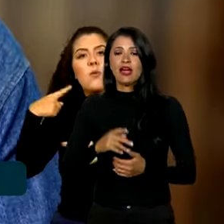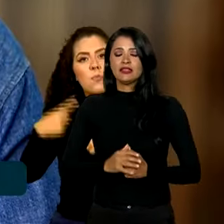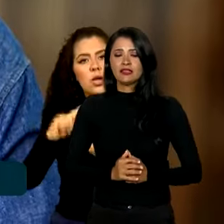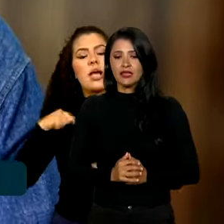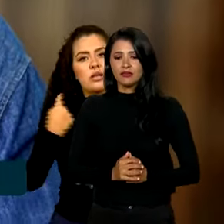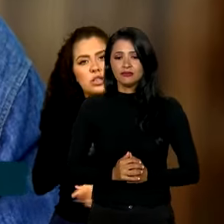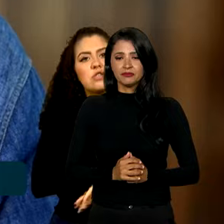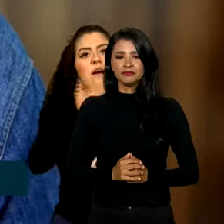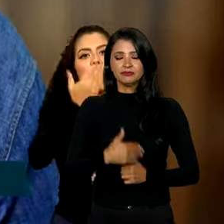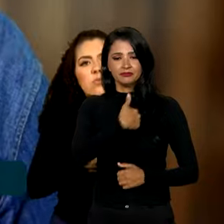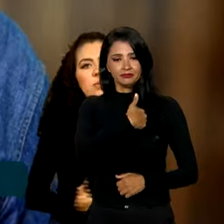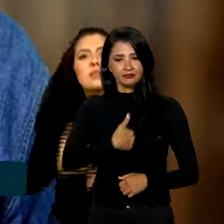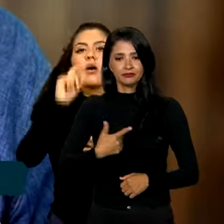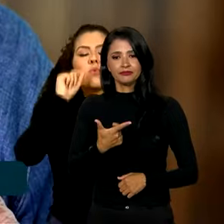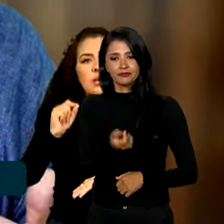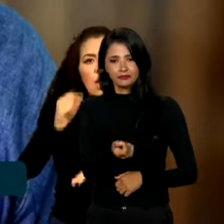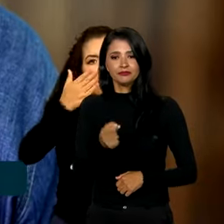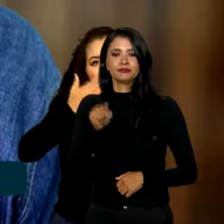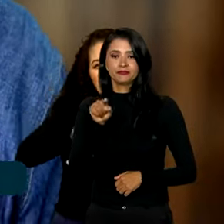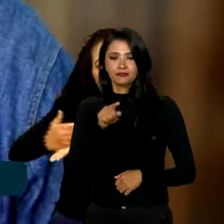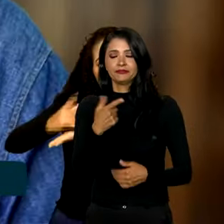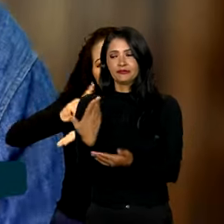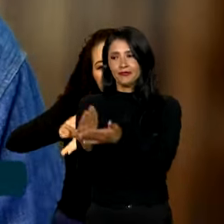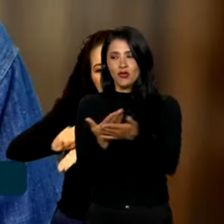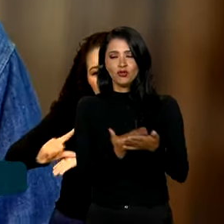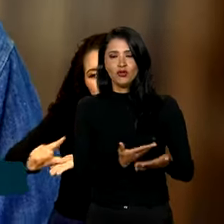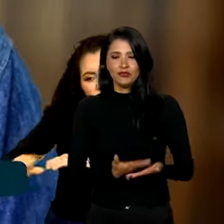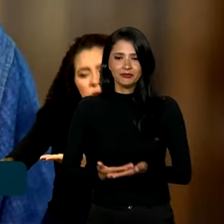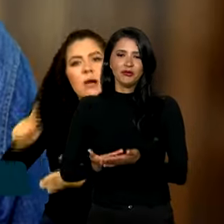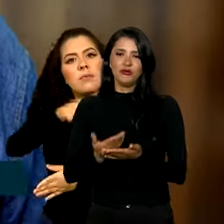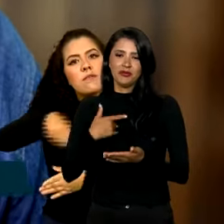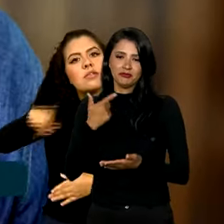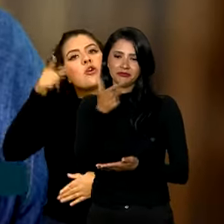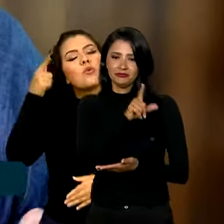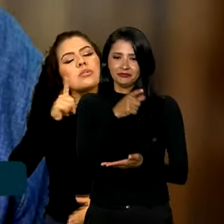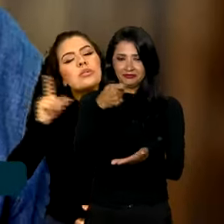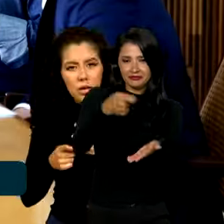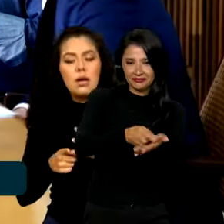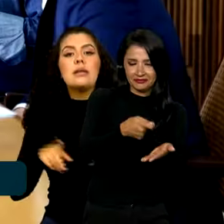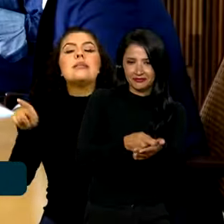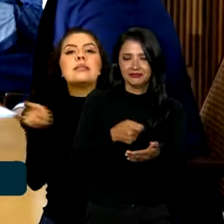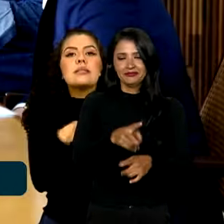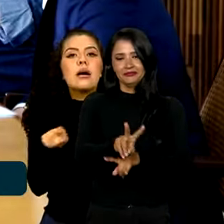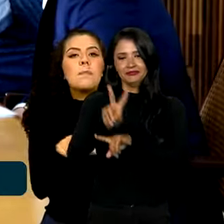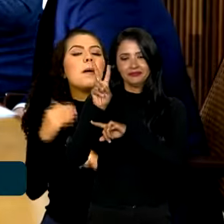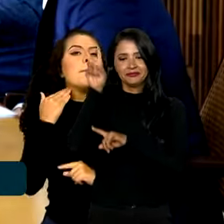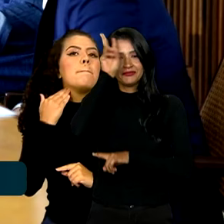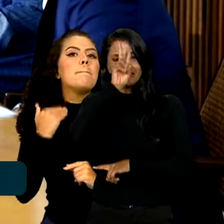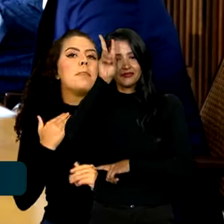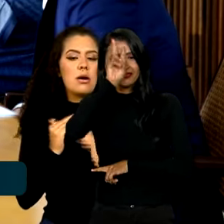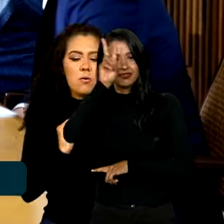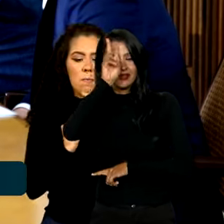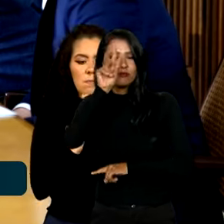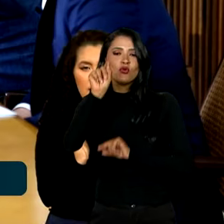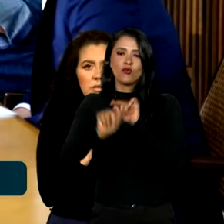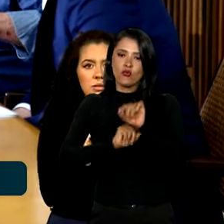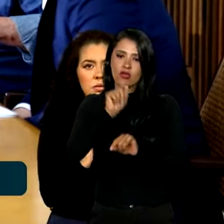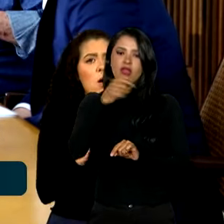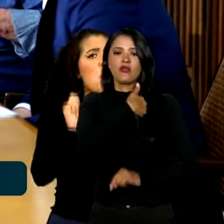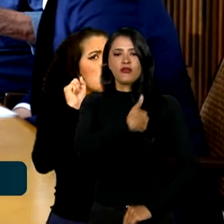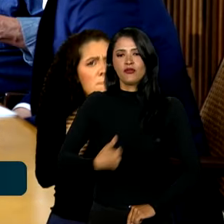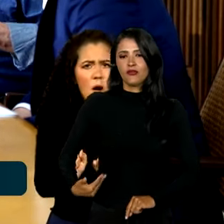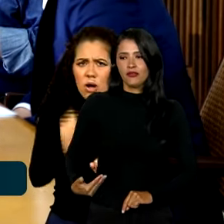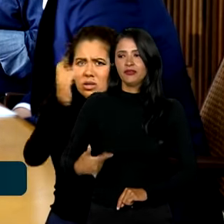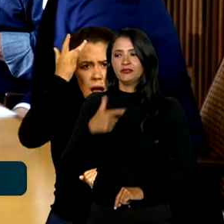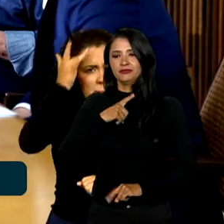1 mil. mil estudantes que não conseguiram pagar o financiamento e lembrou que o governo faz uma espécie